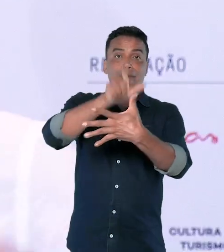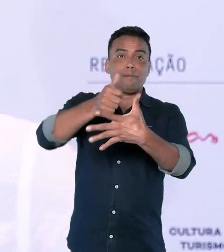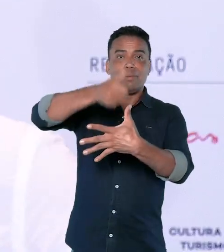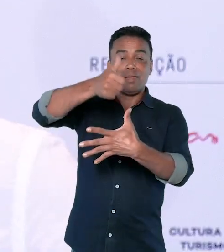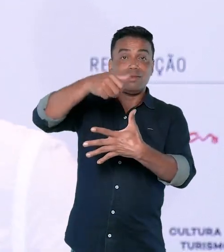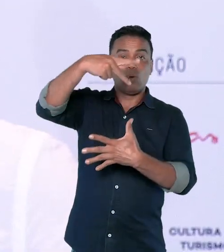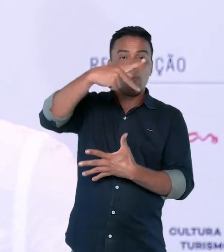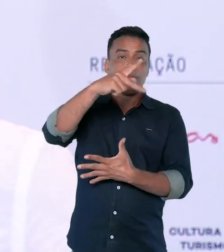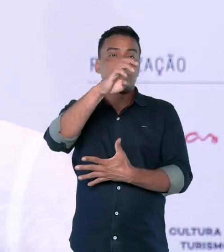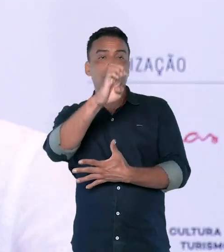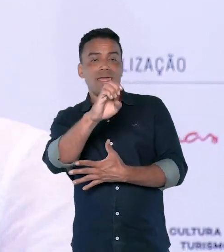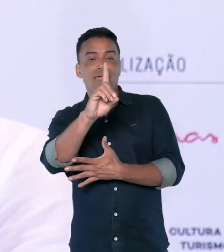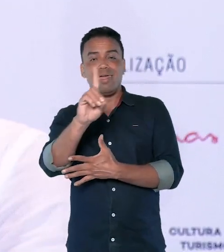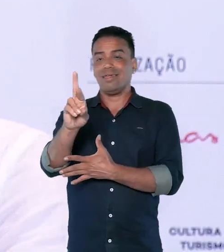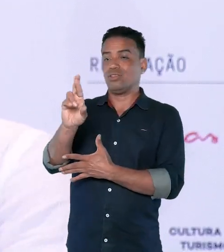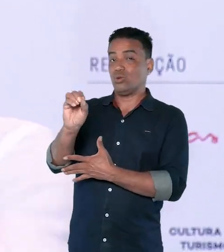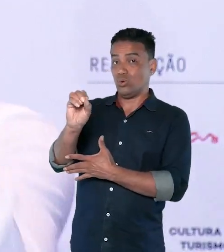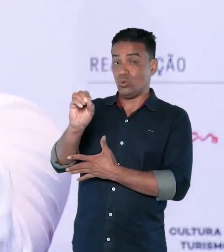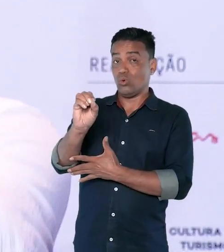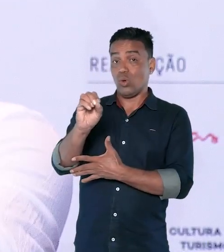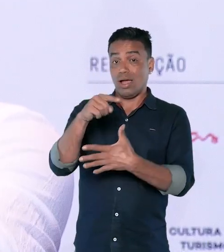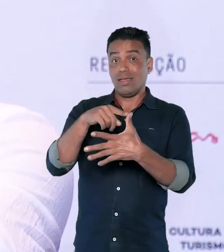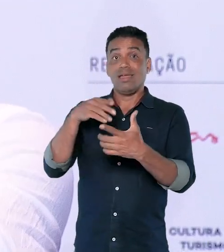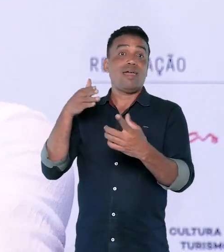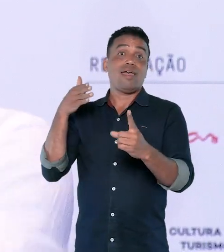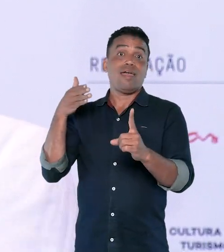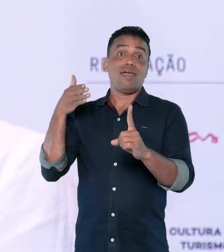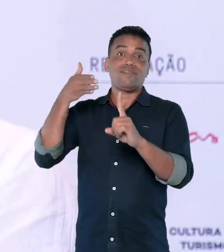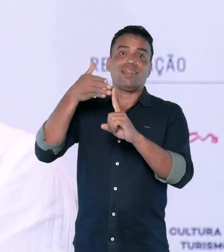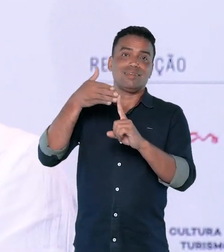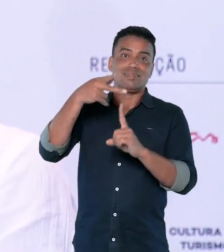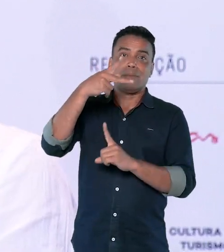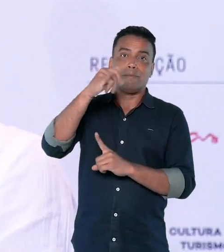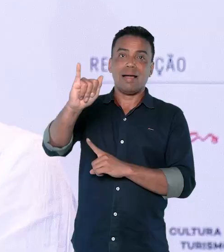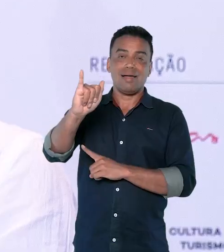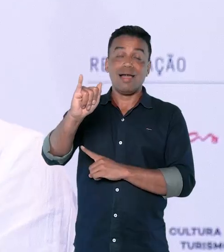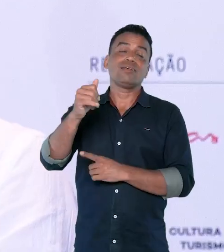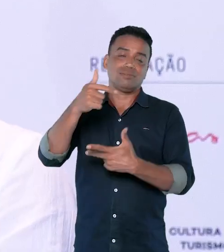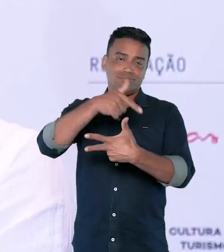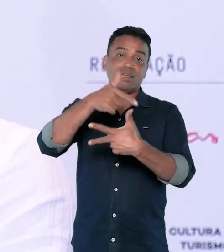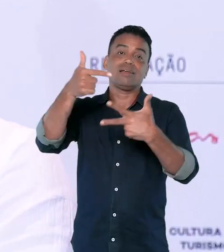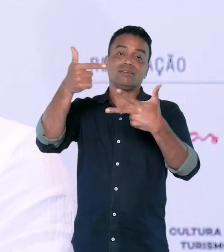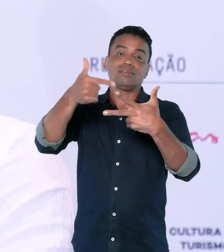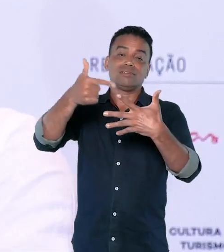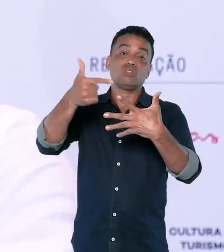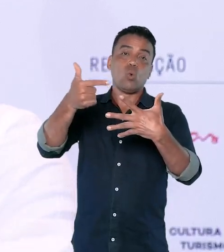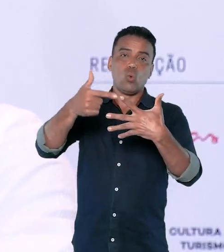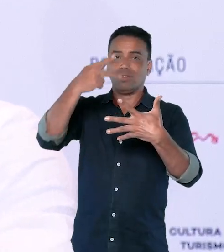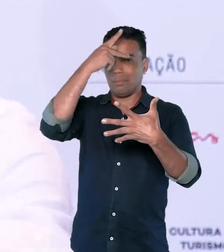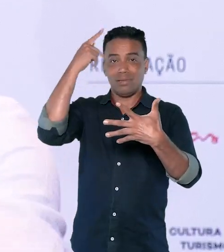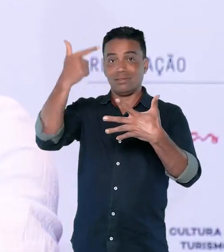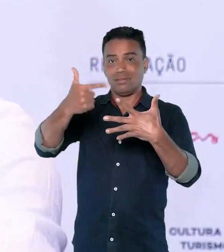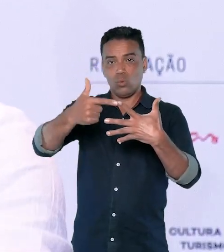história dele e que, quando se refere ao pai, utiliza a segunda pessoa. Tá? Então é um narrador que